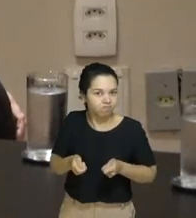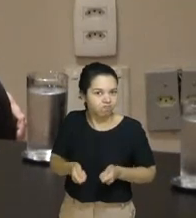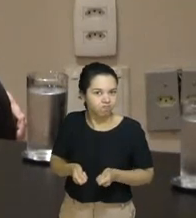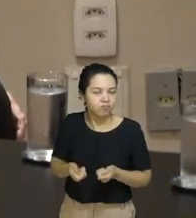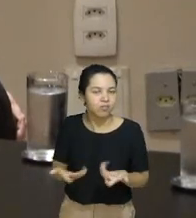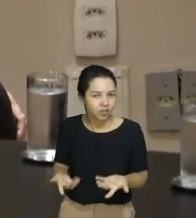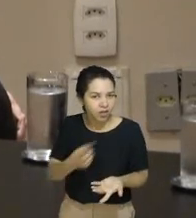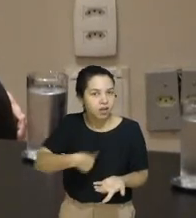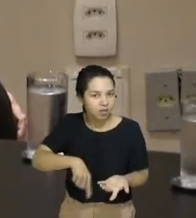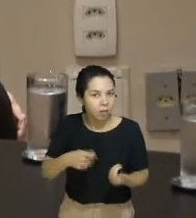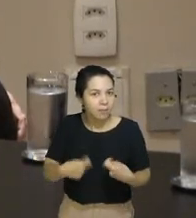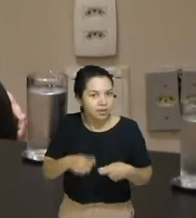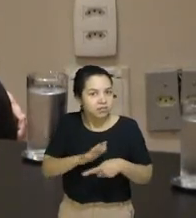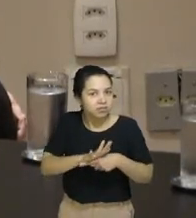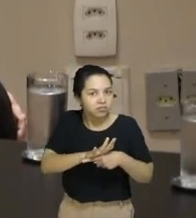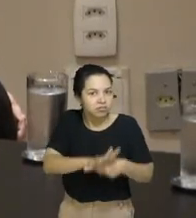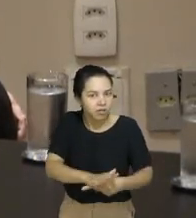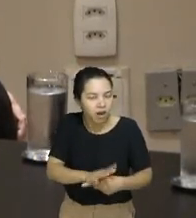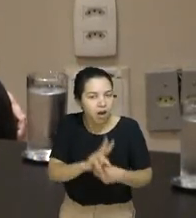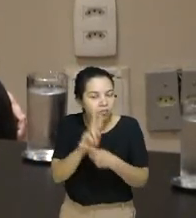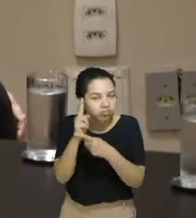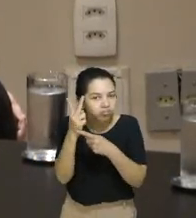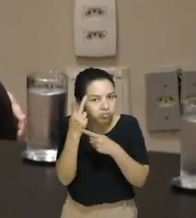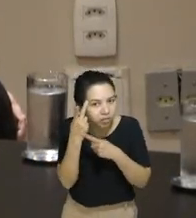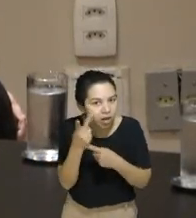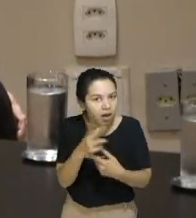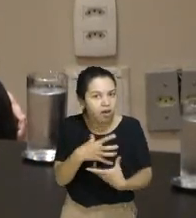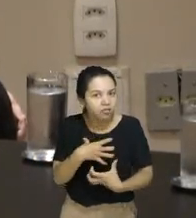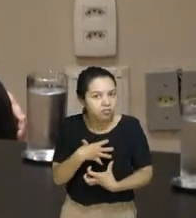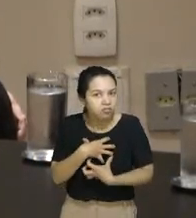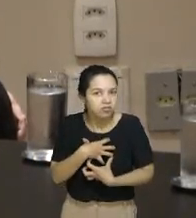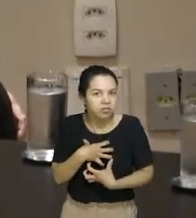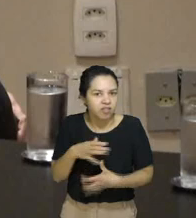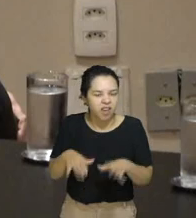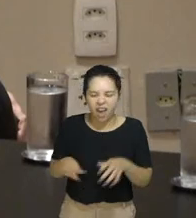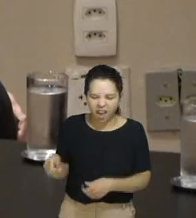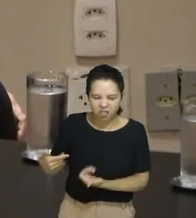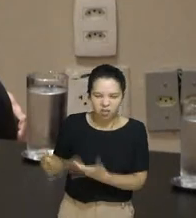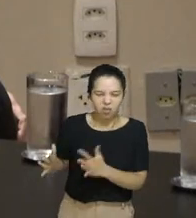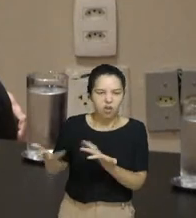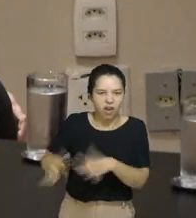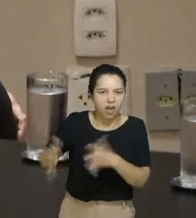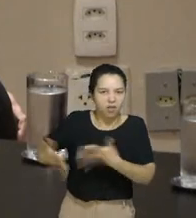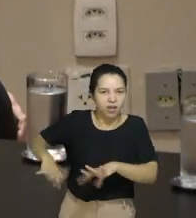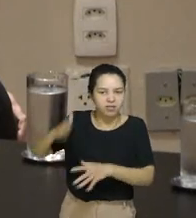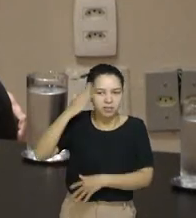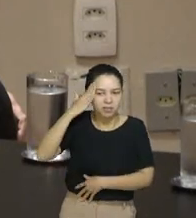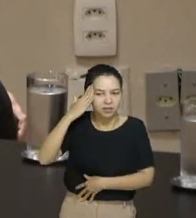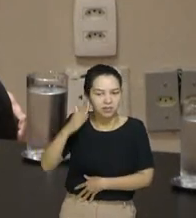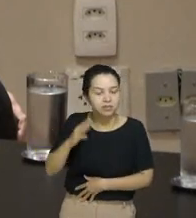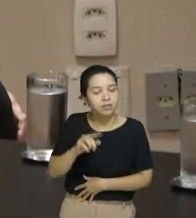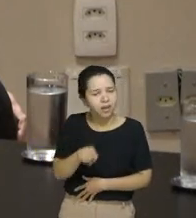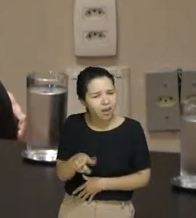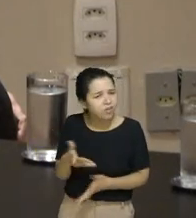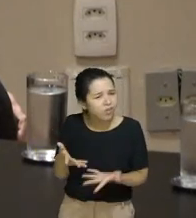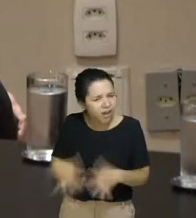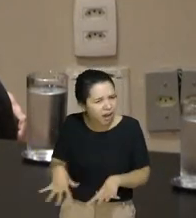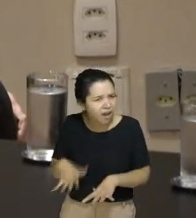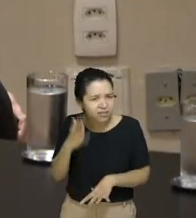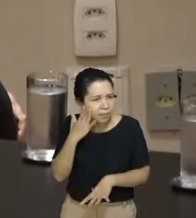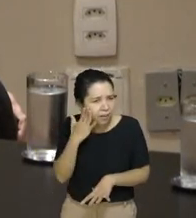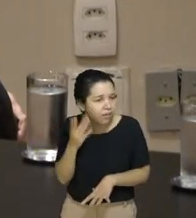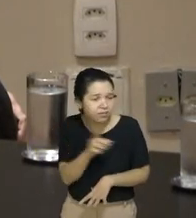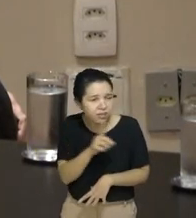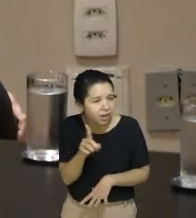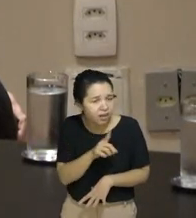né, de aprendizagem, de trabalho com crianças. Ah, ele não quer saber de nada. Professora, não é que ele não quer saber de nada. Então,